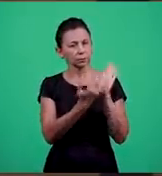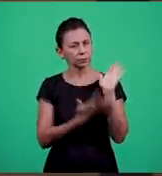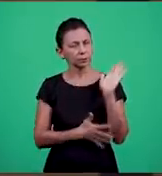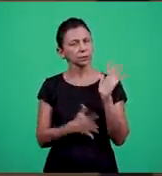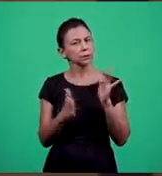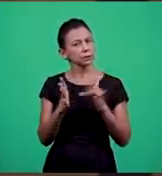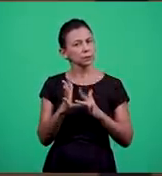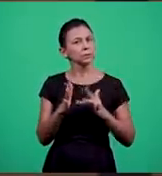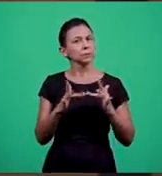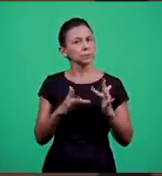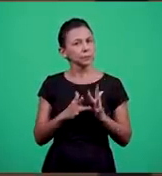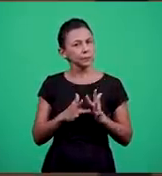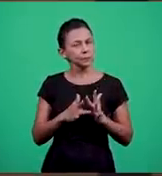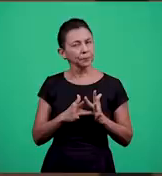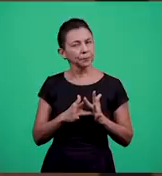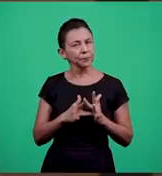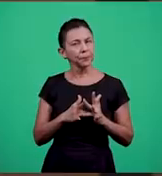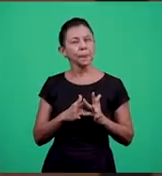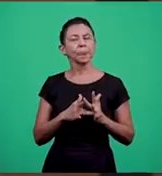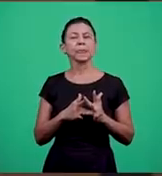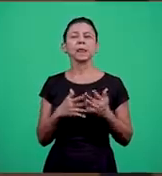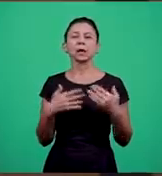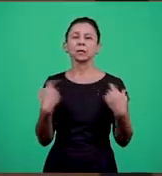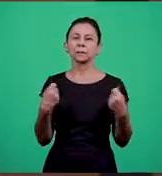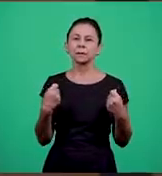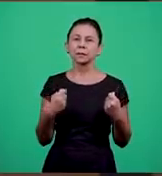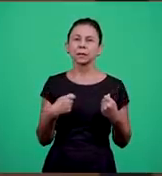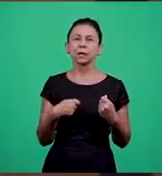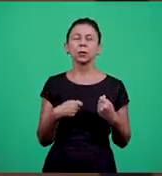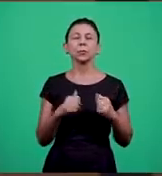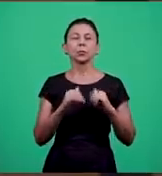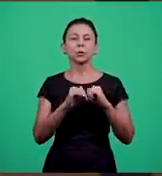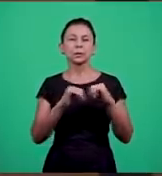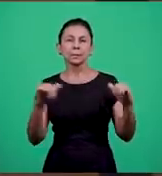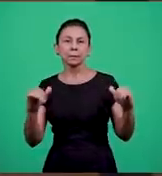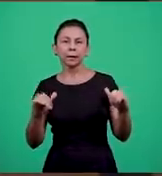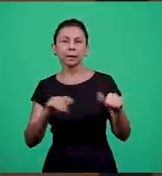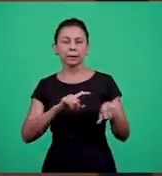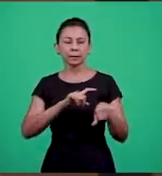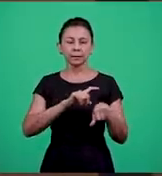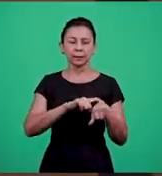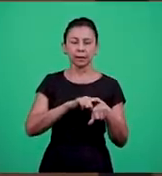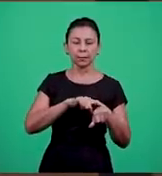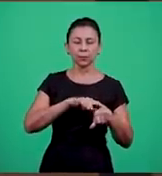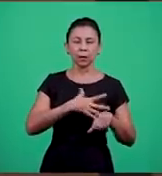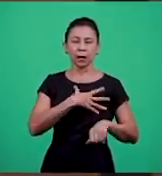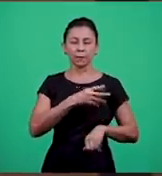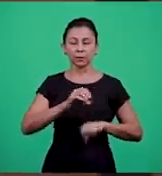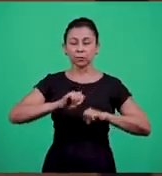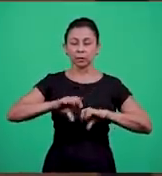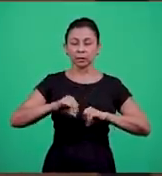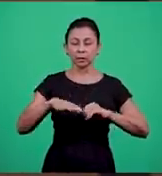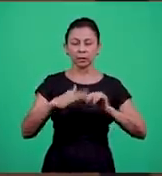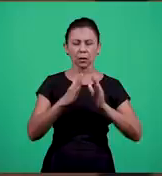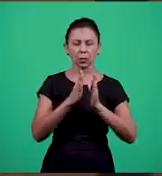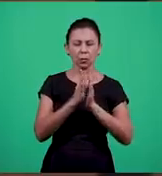do sangue de Jesus. Dediquemos tempo em ensinar os nossos filhos a orar,